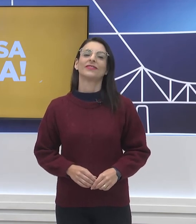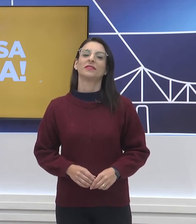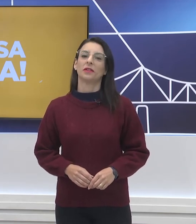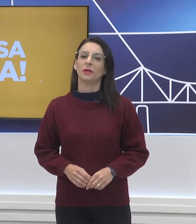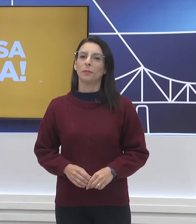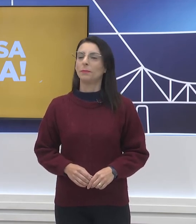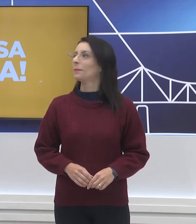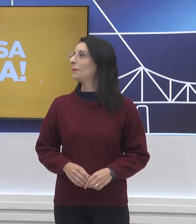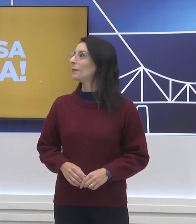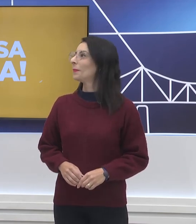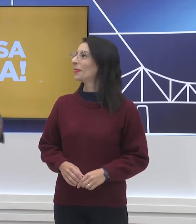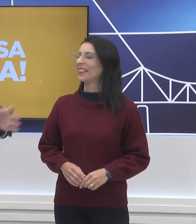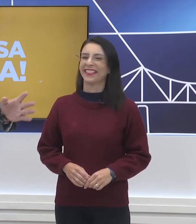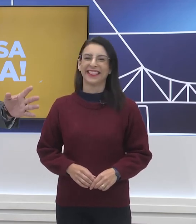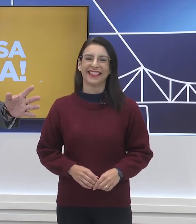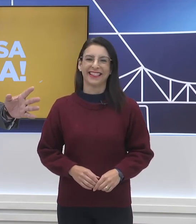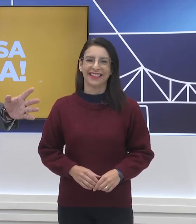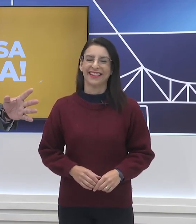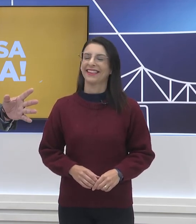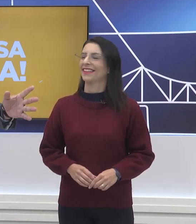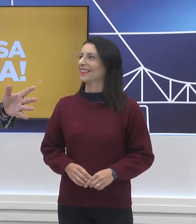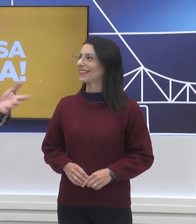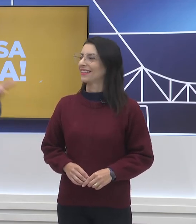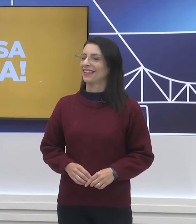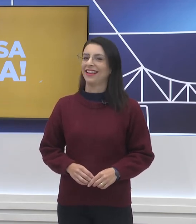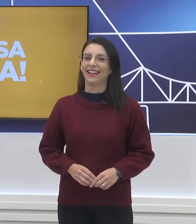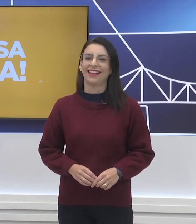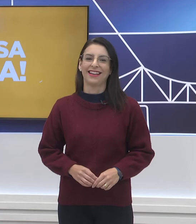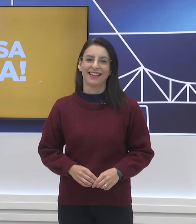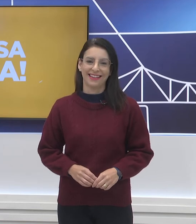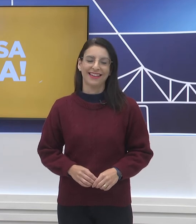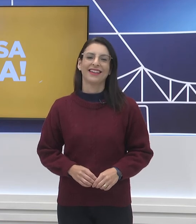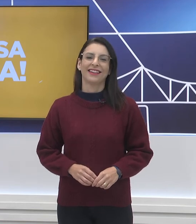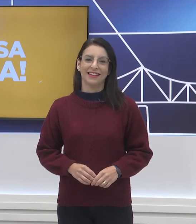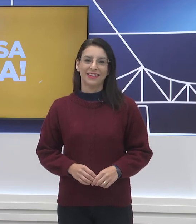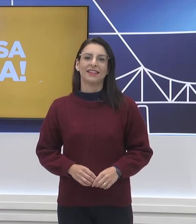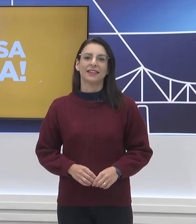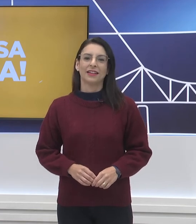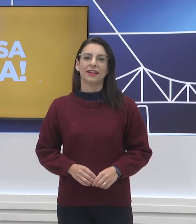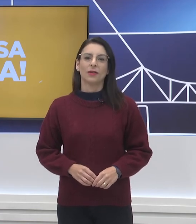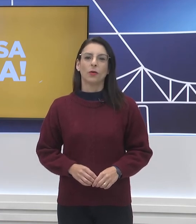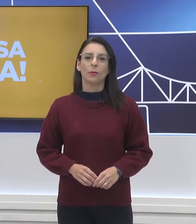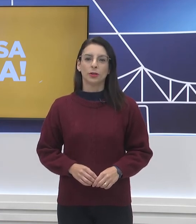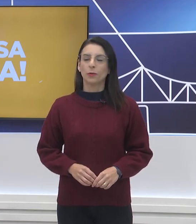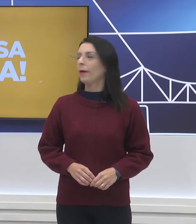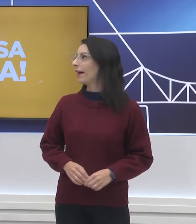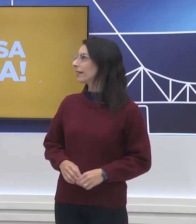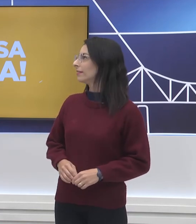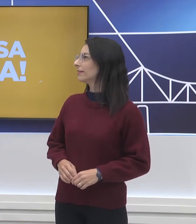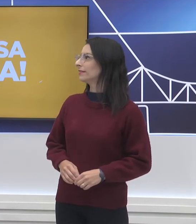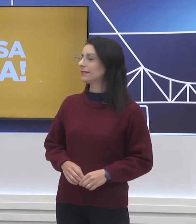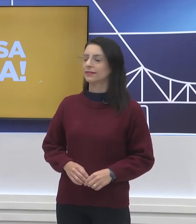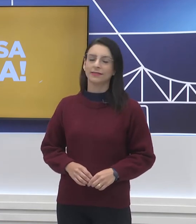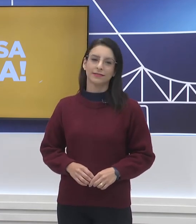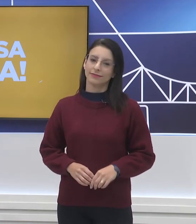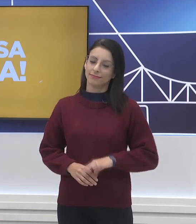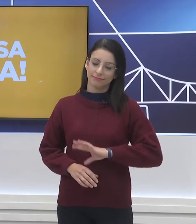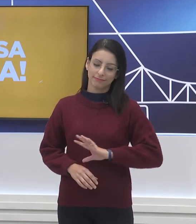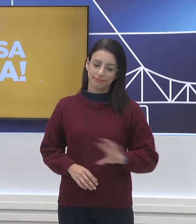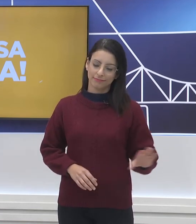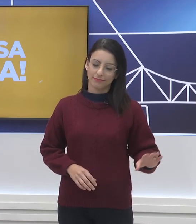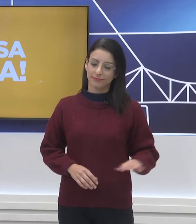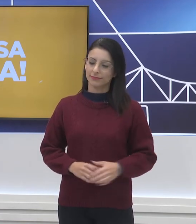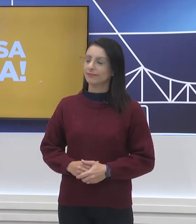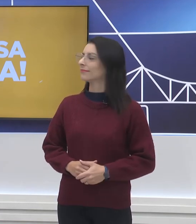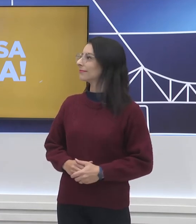Facebook, ó, se alastra de mensagens carinhosas contra esse jornalista. O bicho pega. Nossa Senhora.